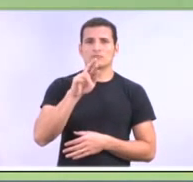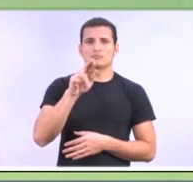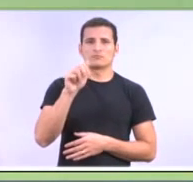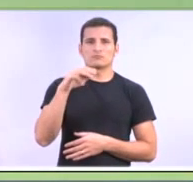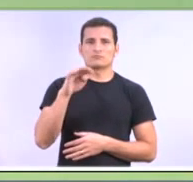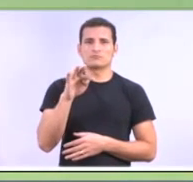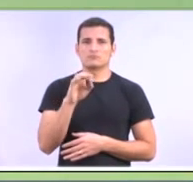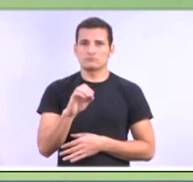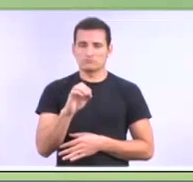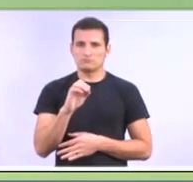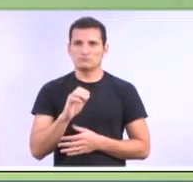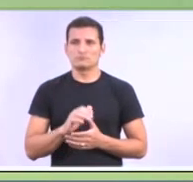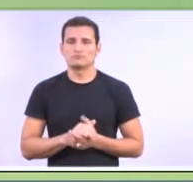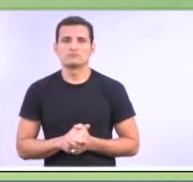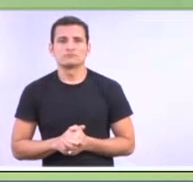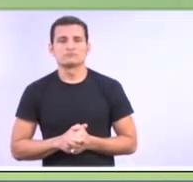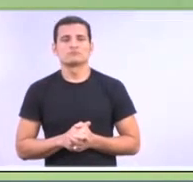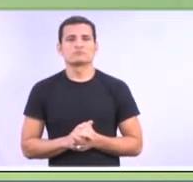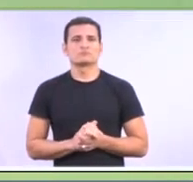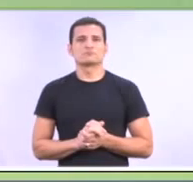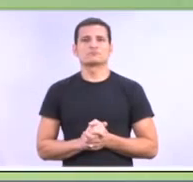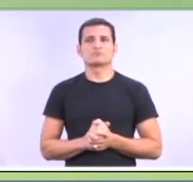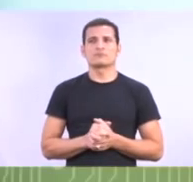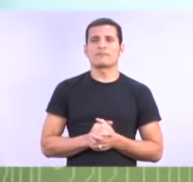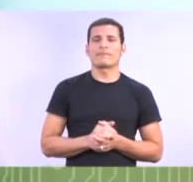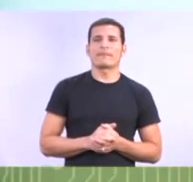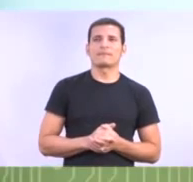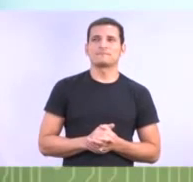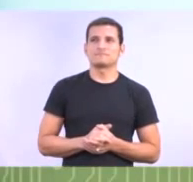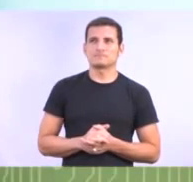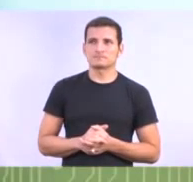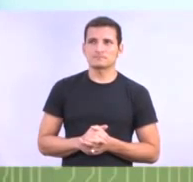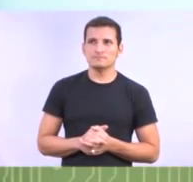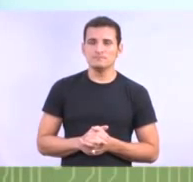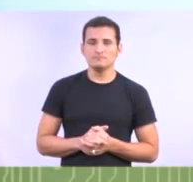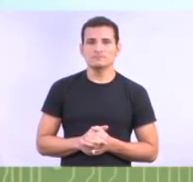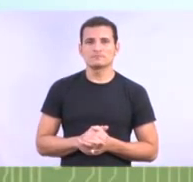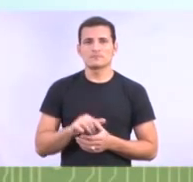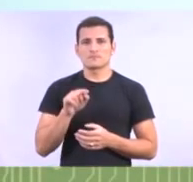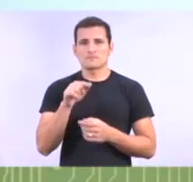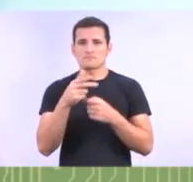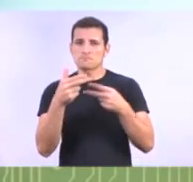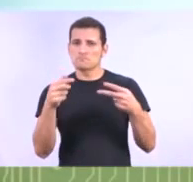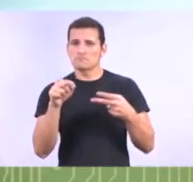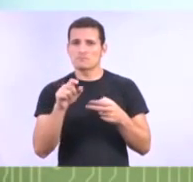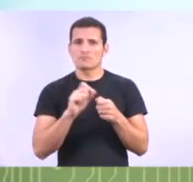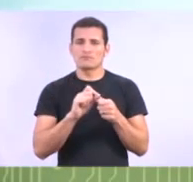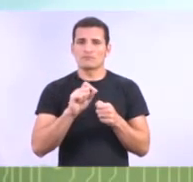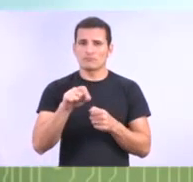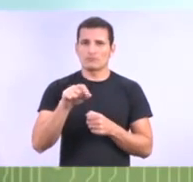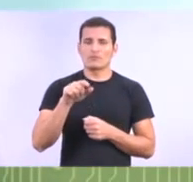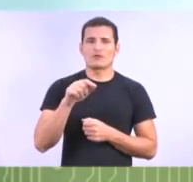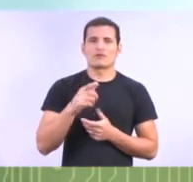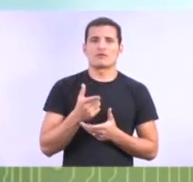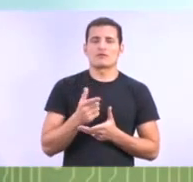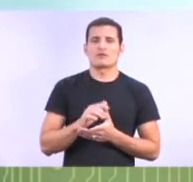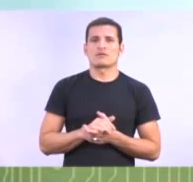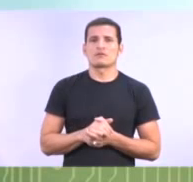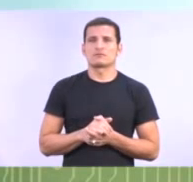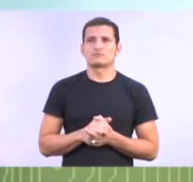aulas posteriores mais sobre esses equipamentos, mas eles basicamente fazem o quê? O switch permite você